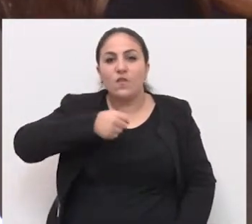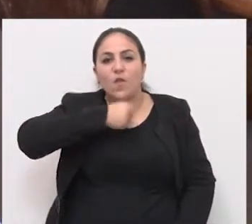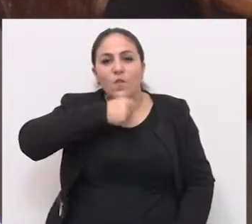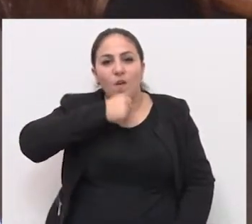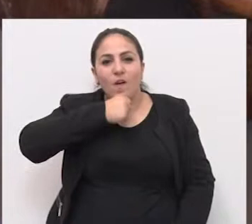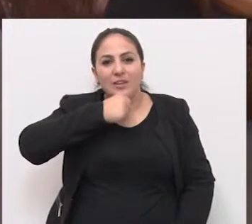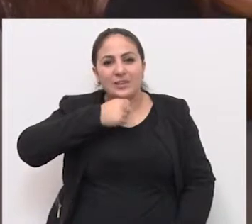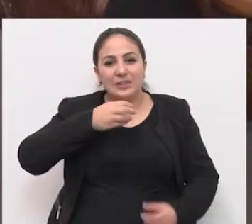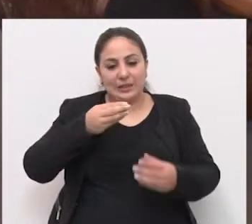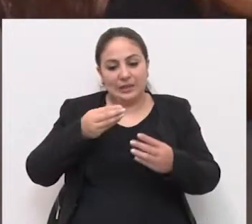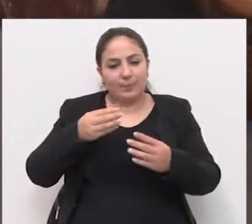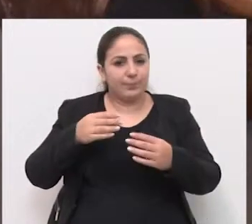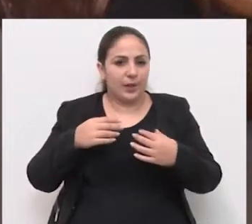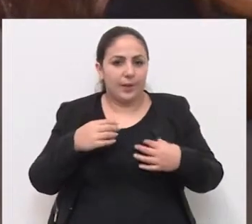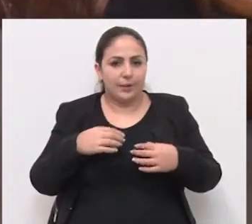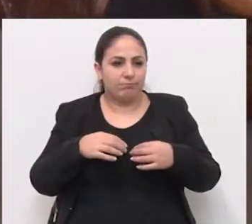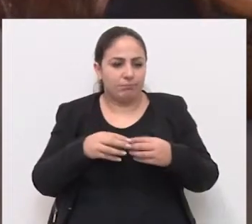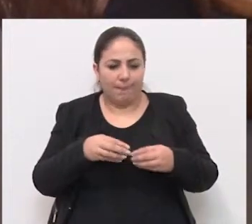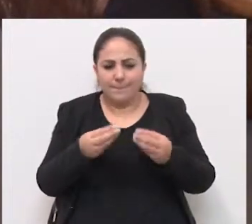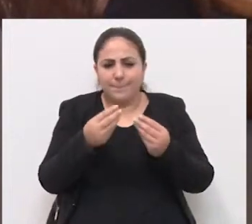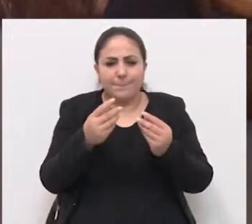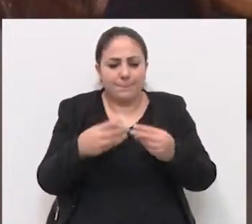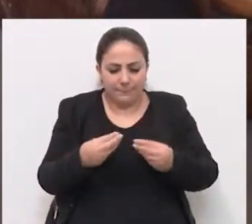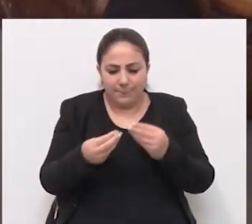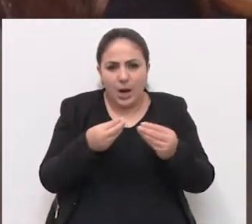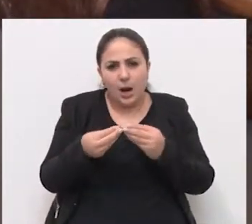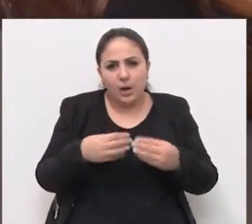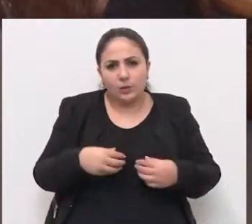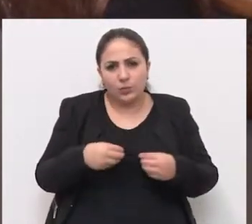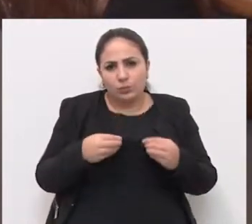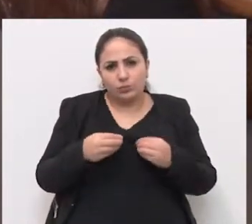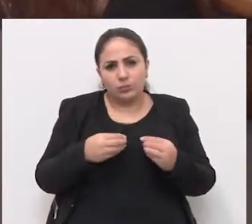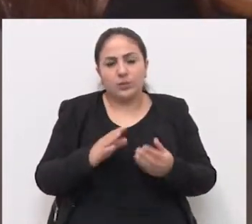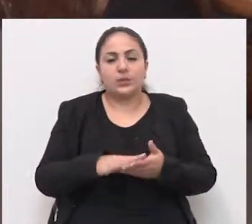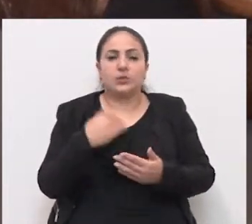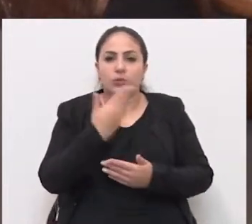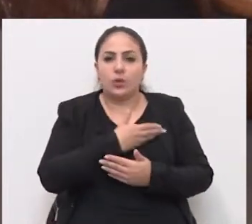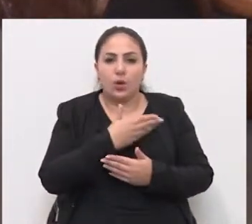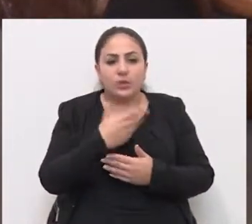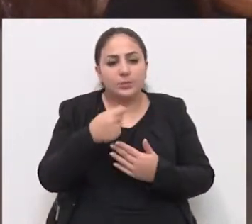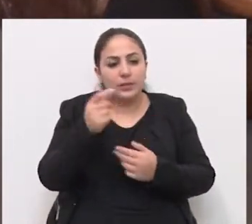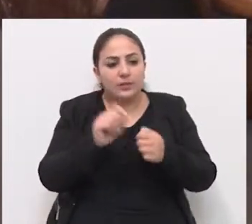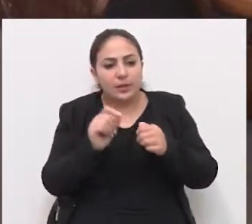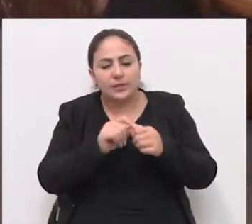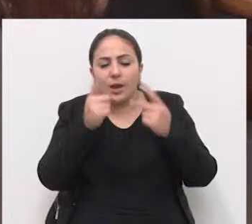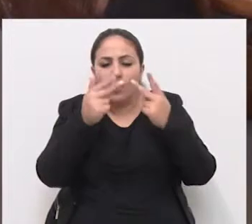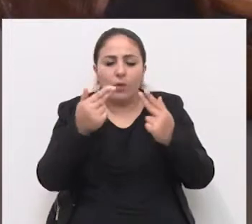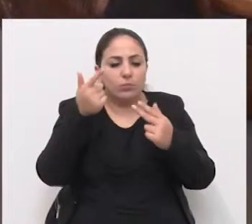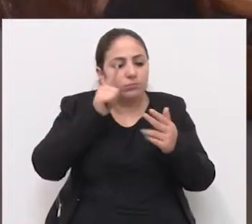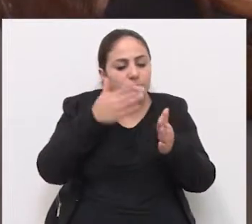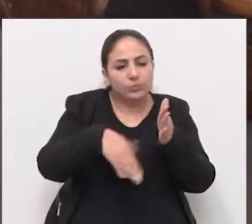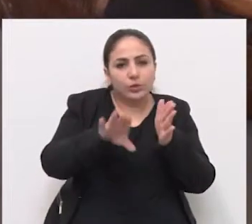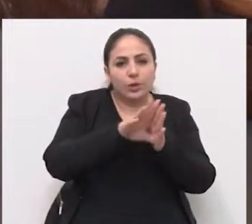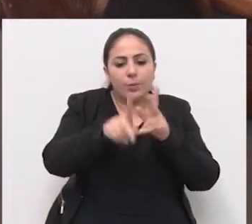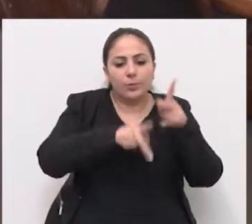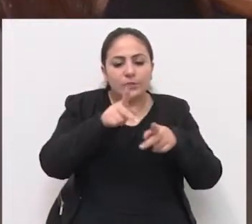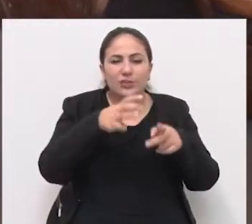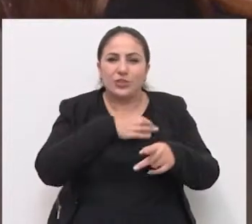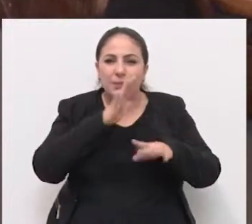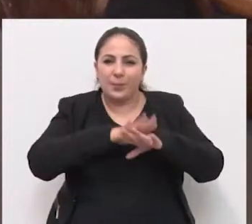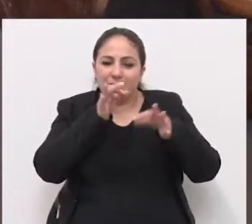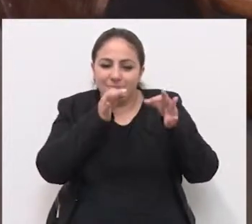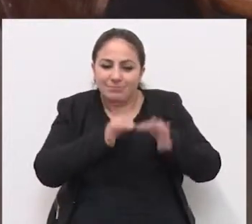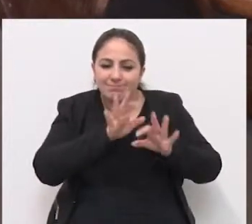de pano, que é ainda usado por alguns segmentos, algumas pessoas da sociedade, e nós temos que fazer com que isso chegue